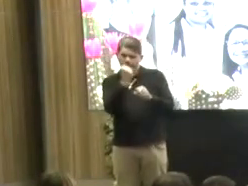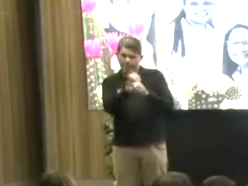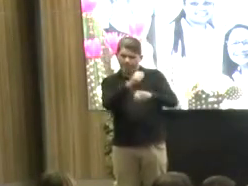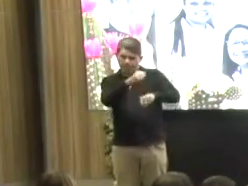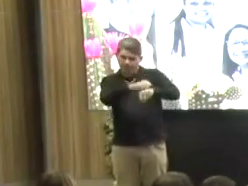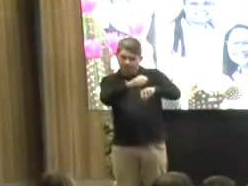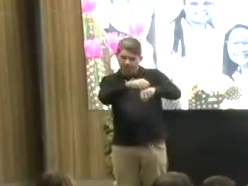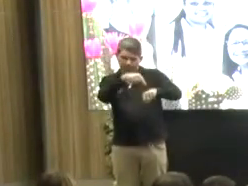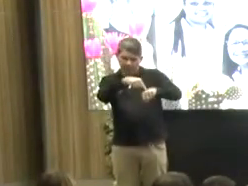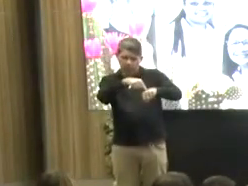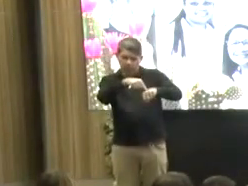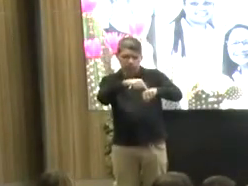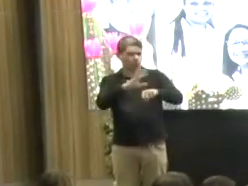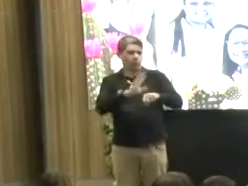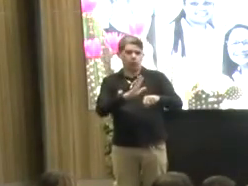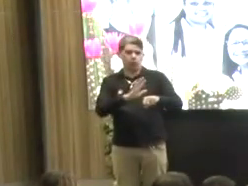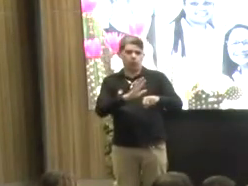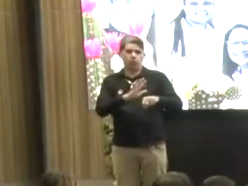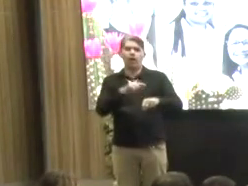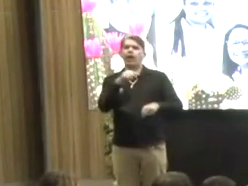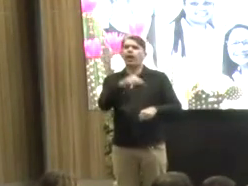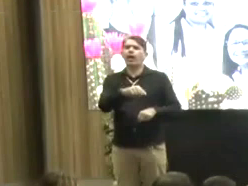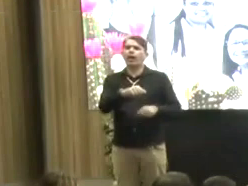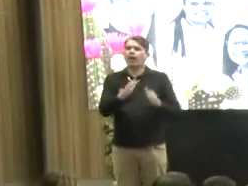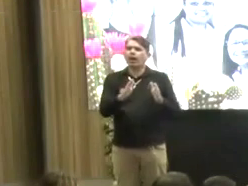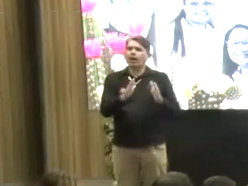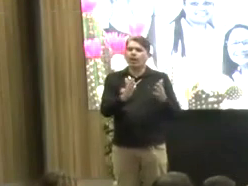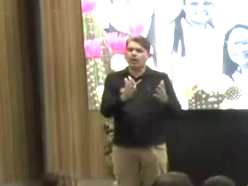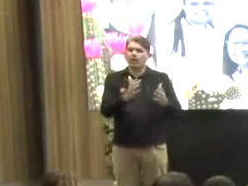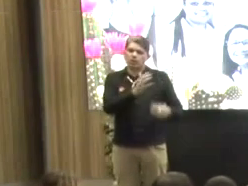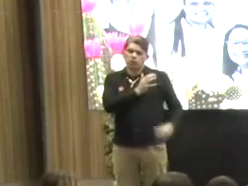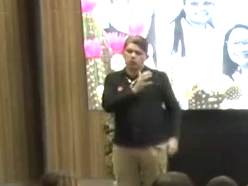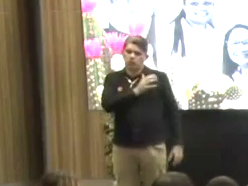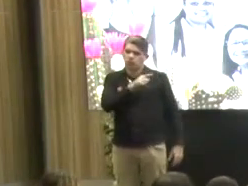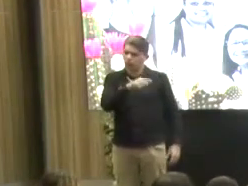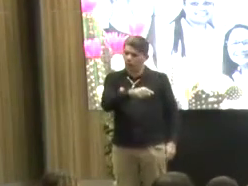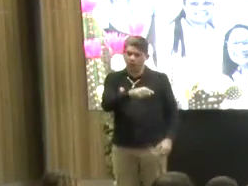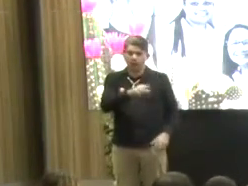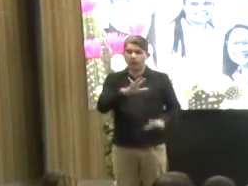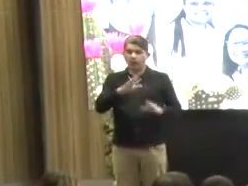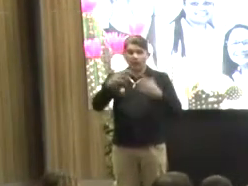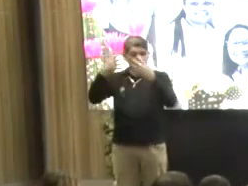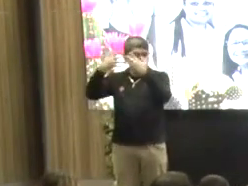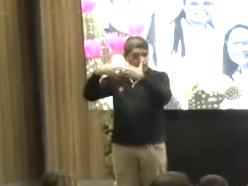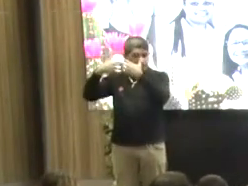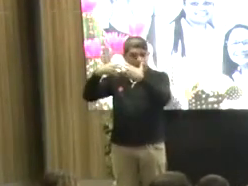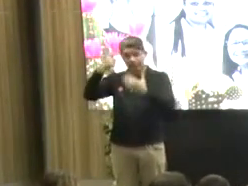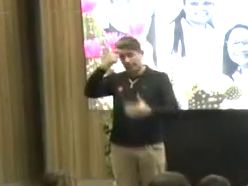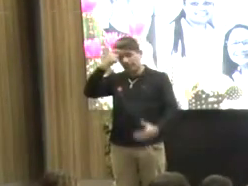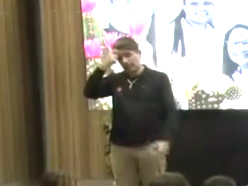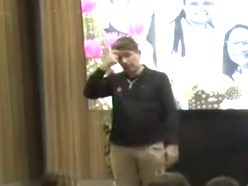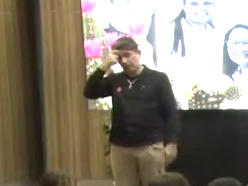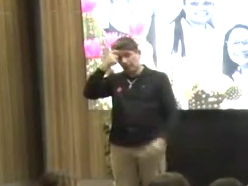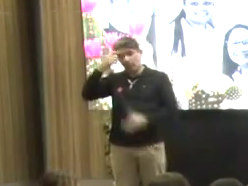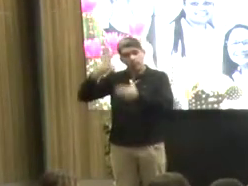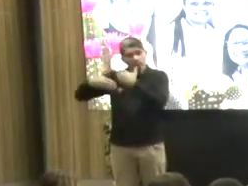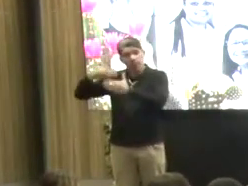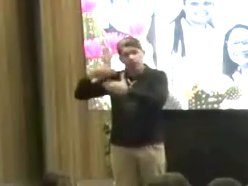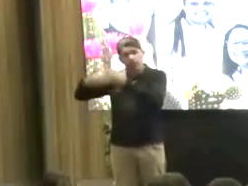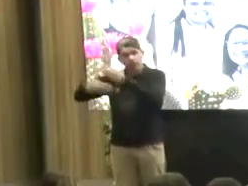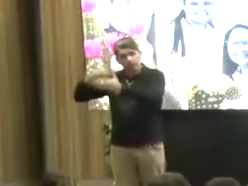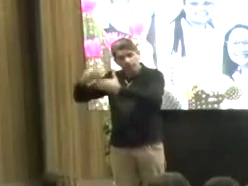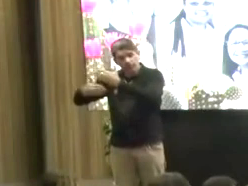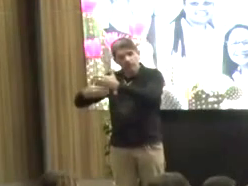não é currículo, ela é uma forma de pensamento historicamente construído. E a escola, enquanto